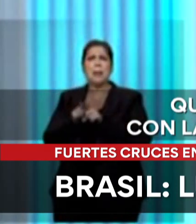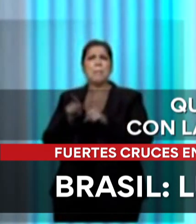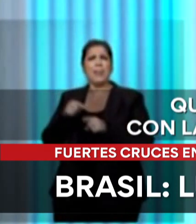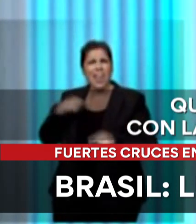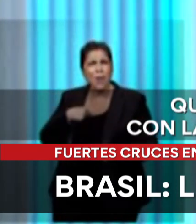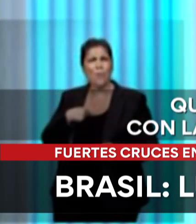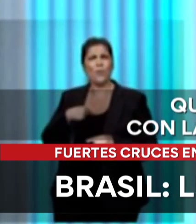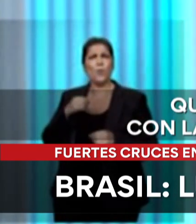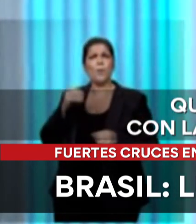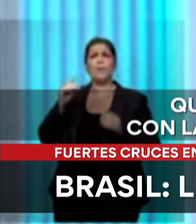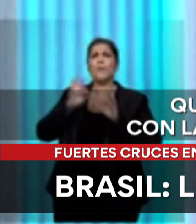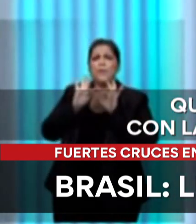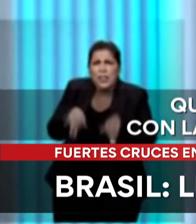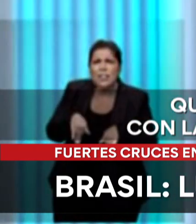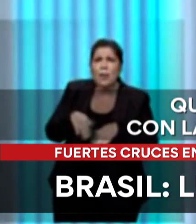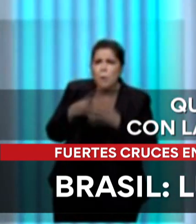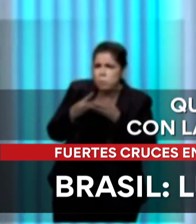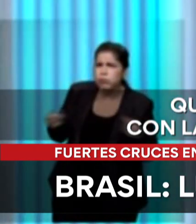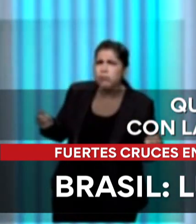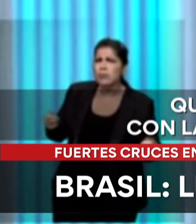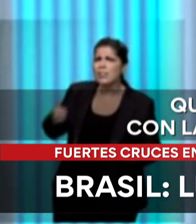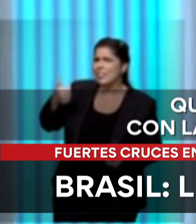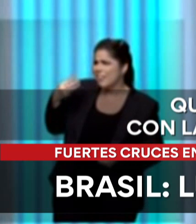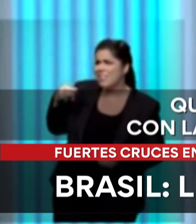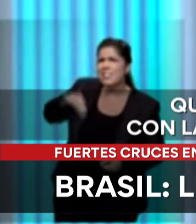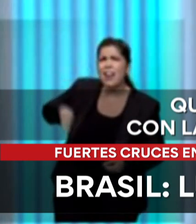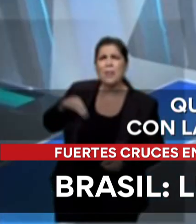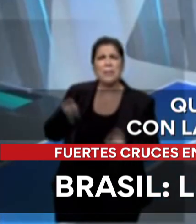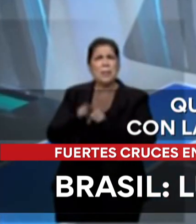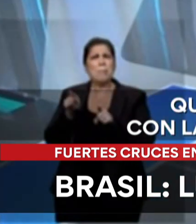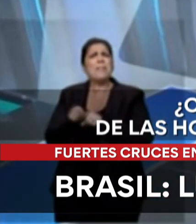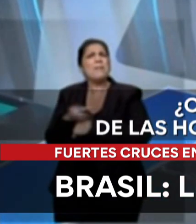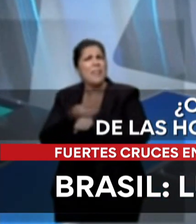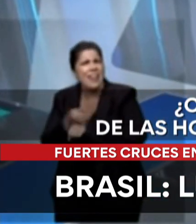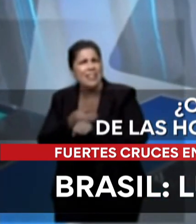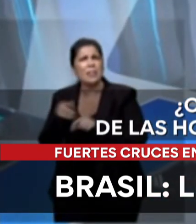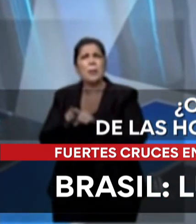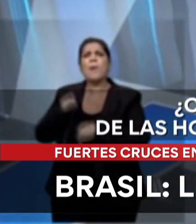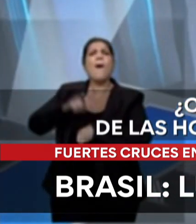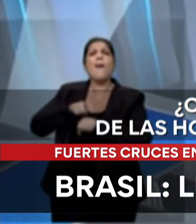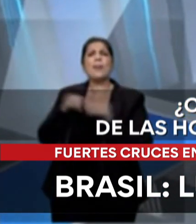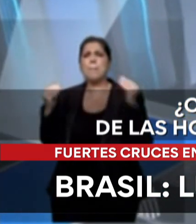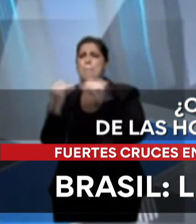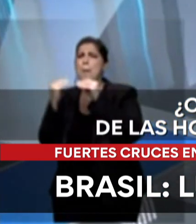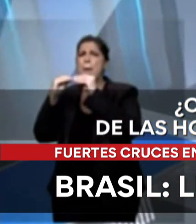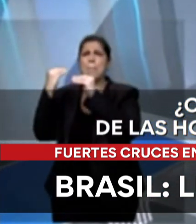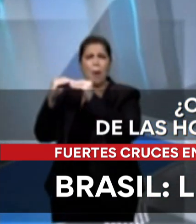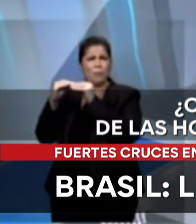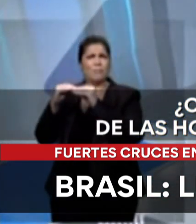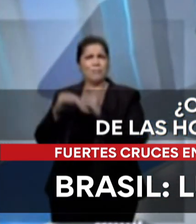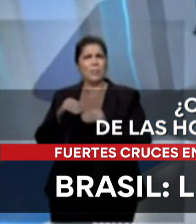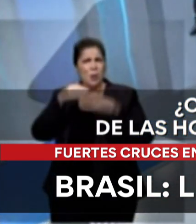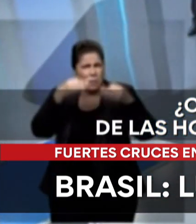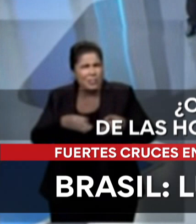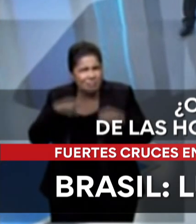com o 13º, com as férias e com as horas extras. Tu confirma isso? Fim